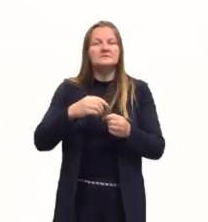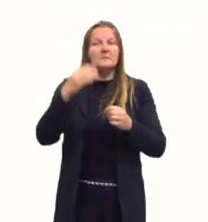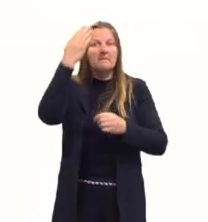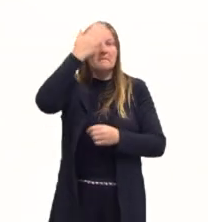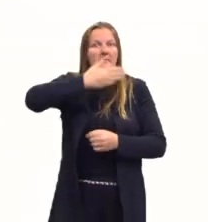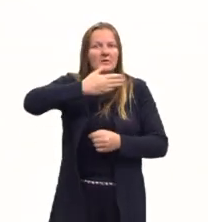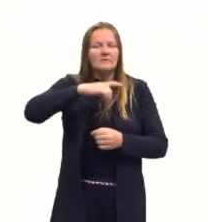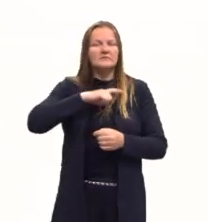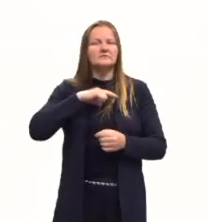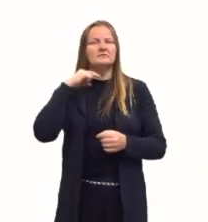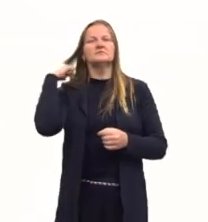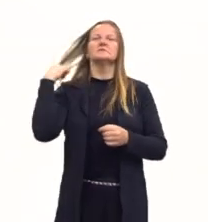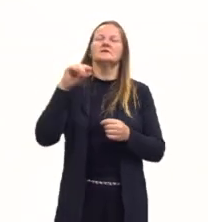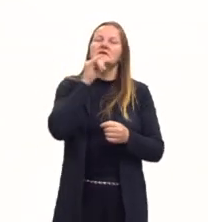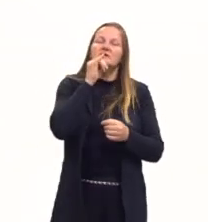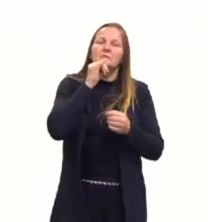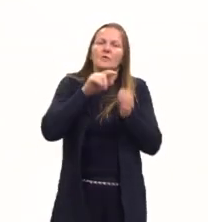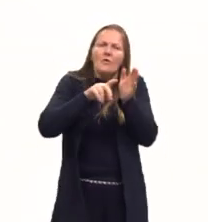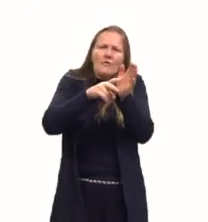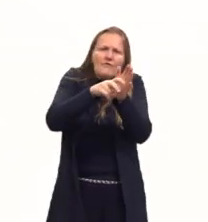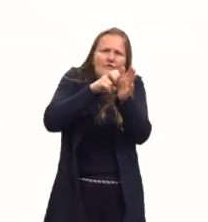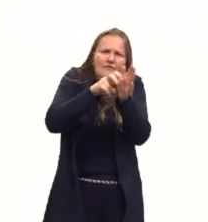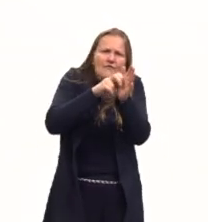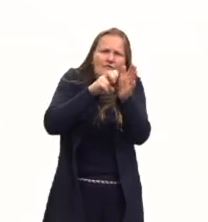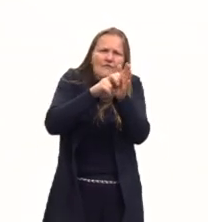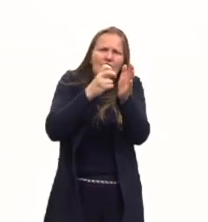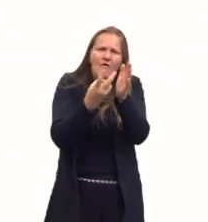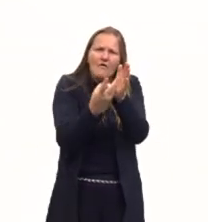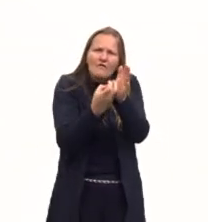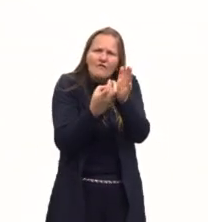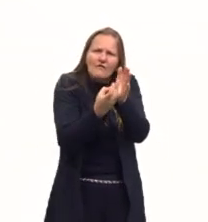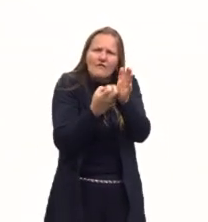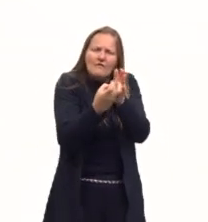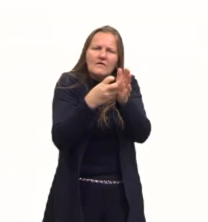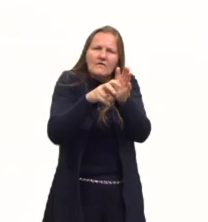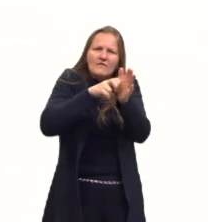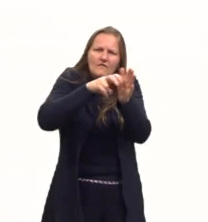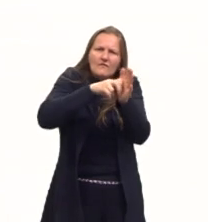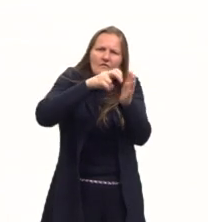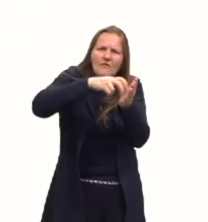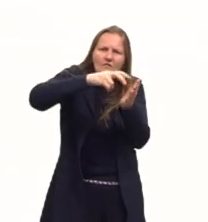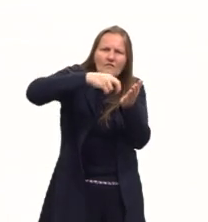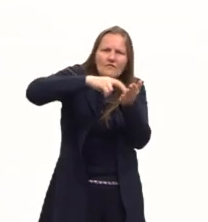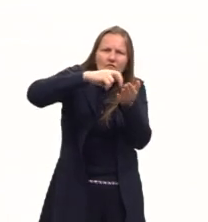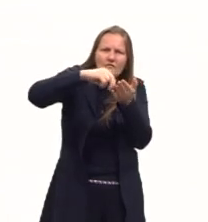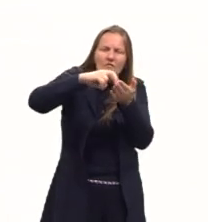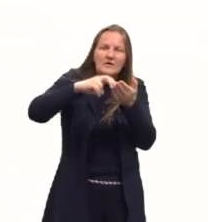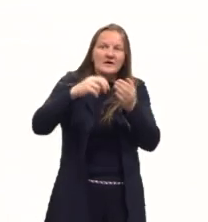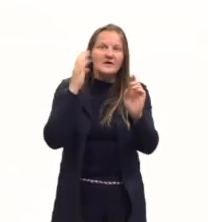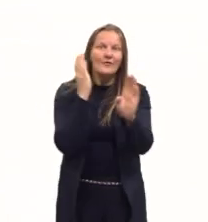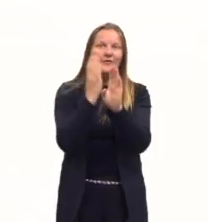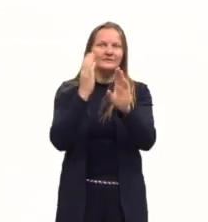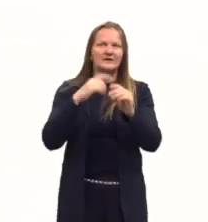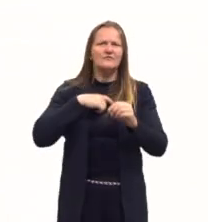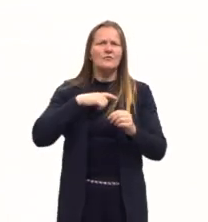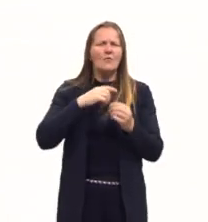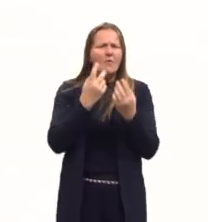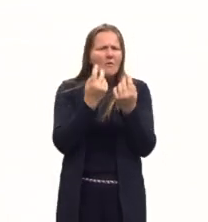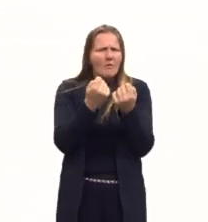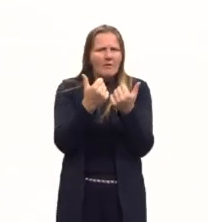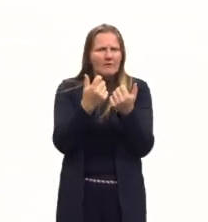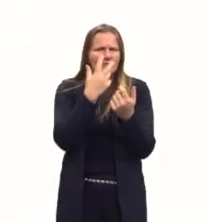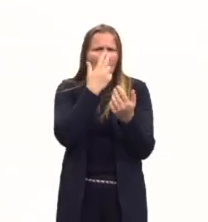são fósseis primitivos na de seres distintos com características semelhantes